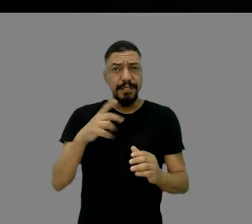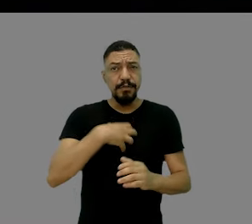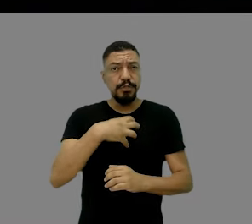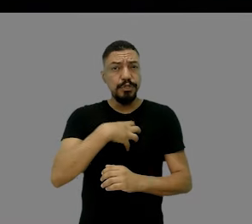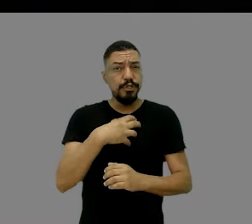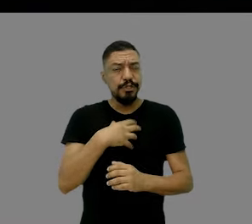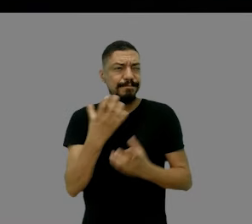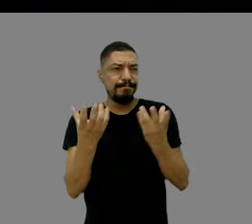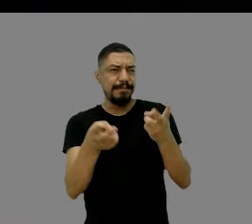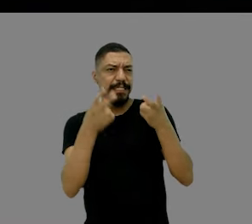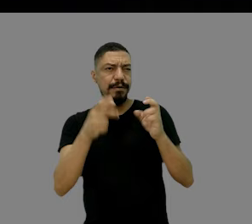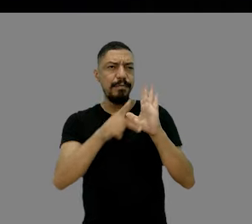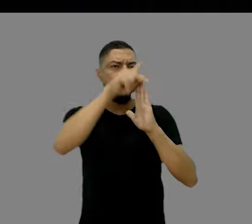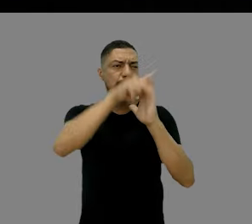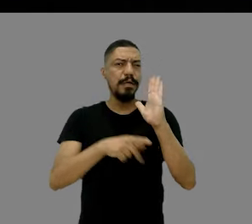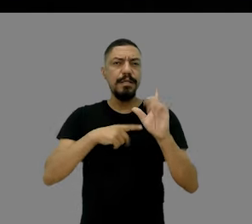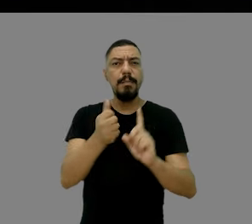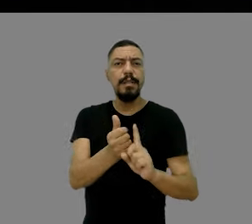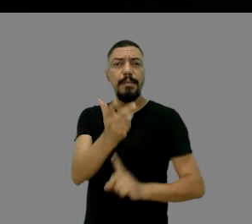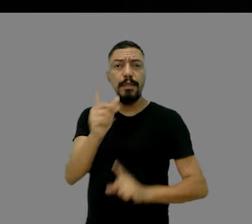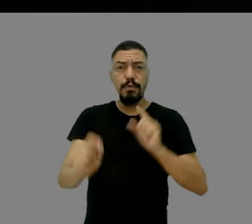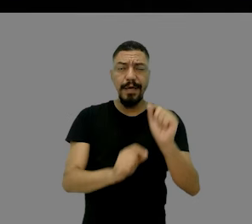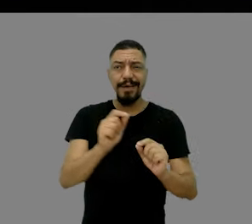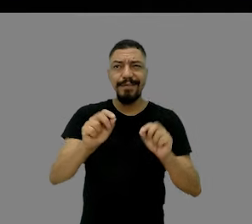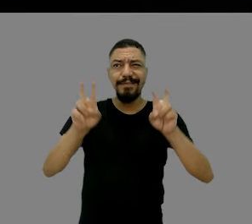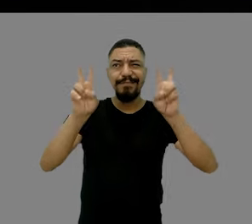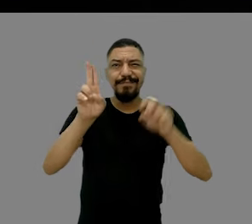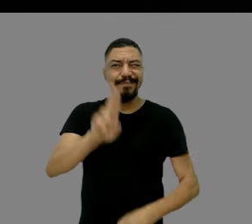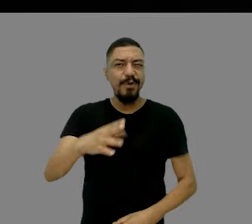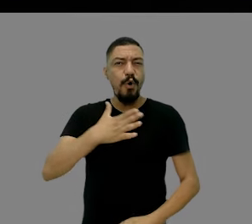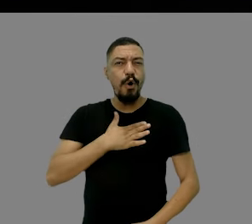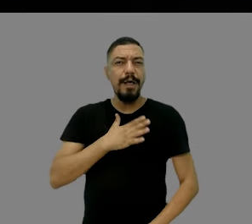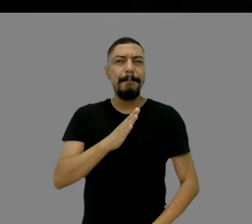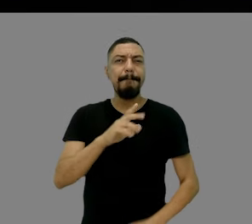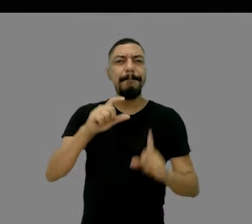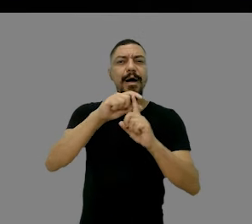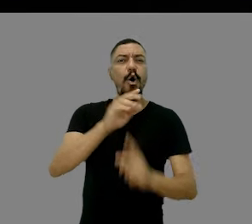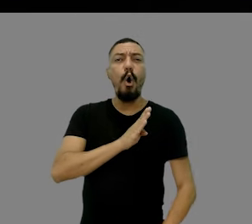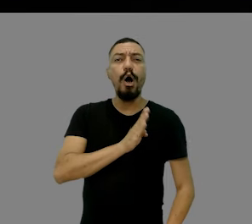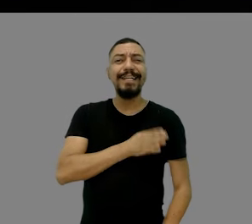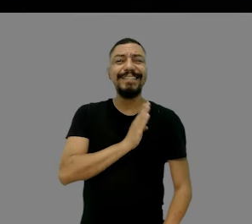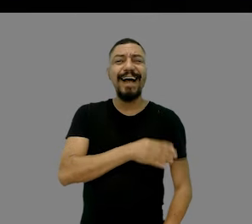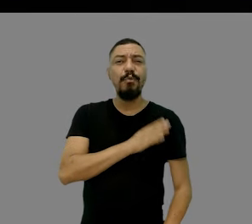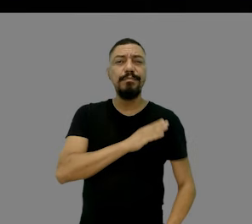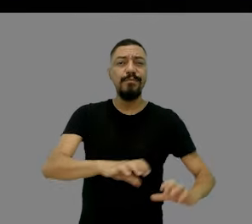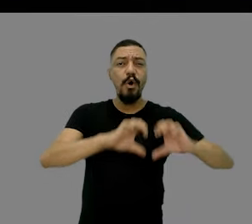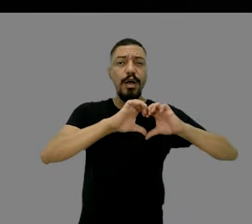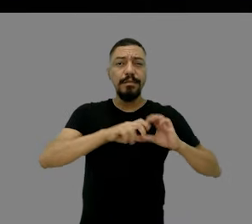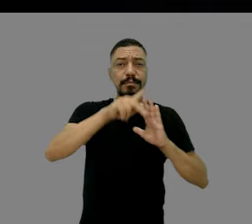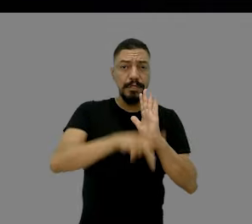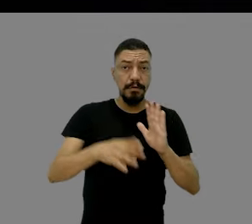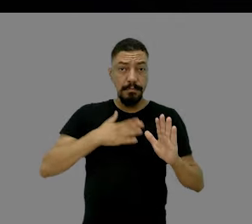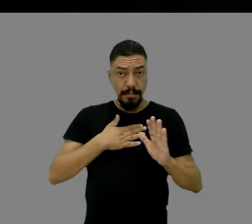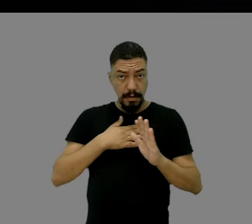palavra, qual que é o coração do seu projeto. No nosso caso é um filme, então o que fez com que o filme acontecesse. Nesse caso de formação,